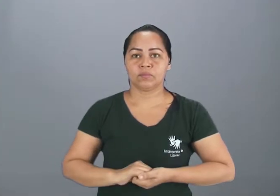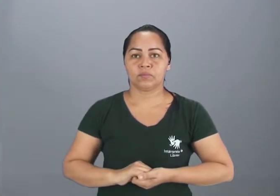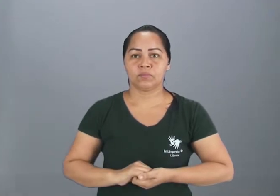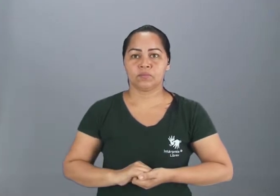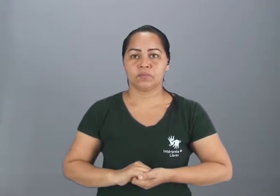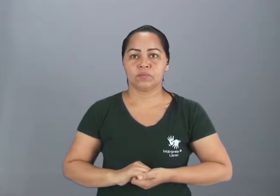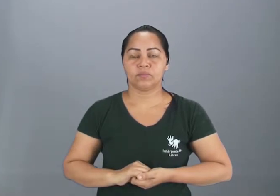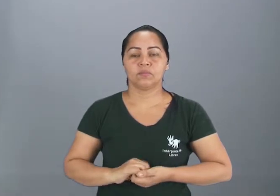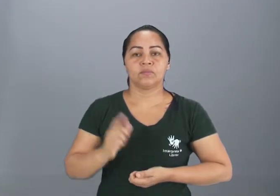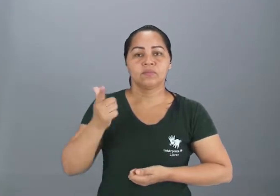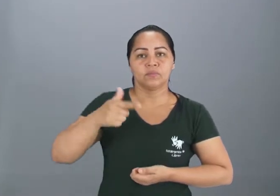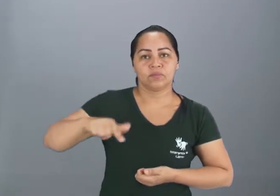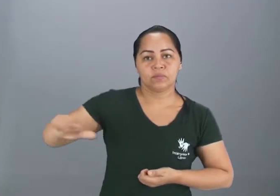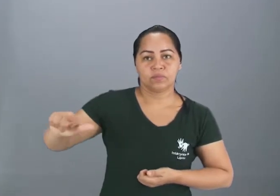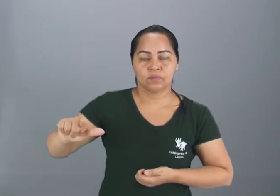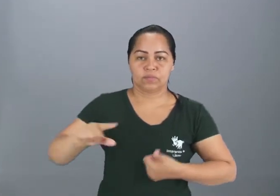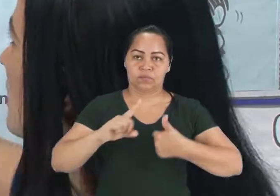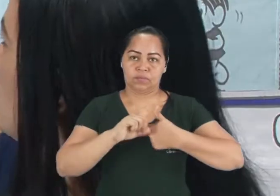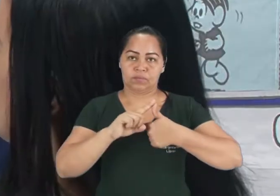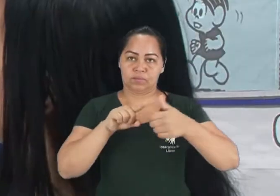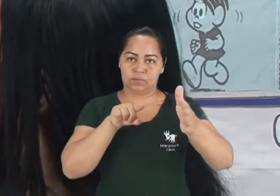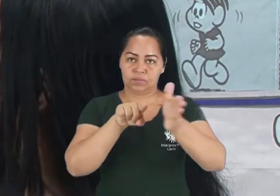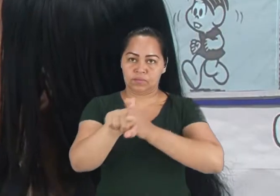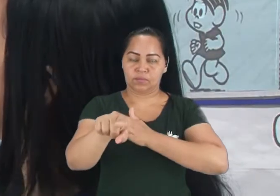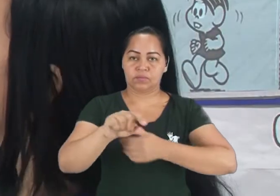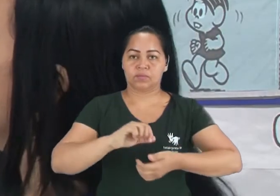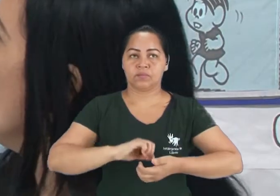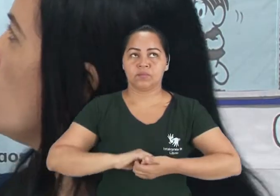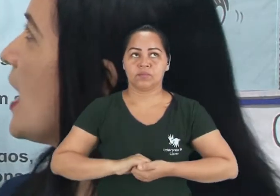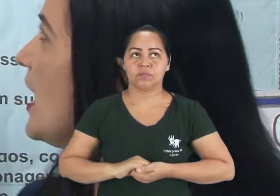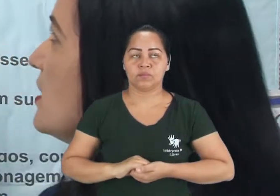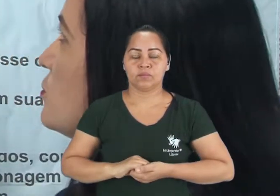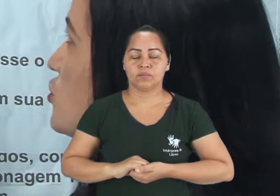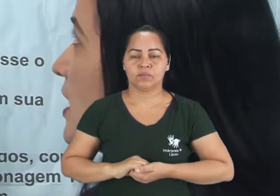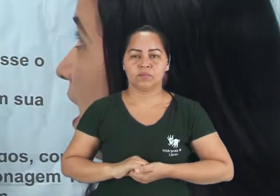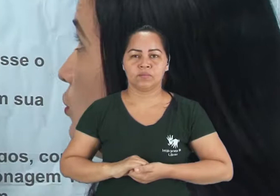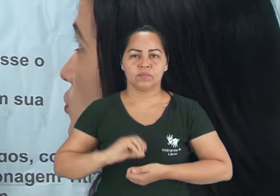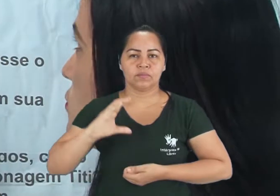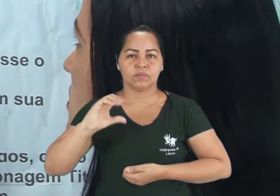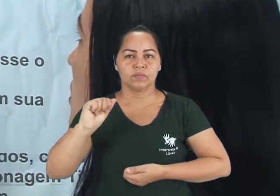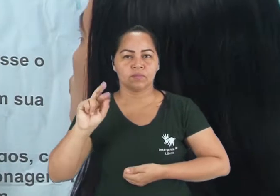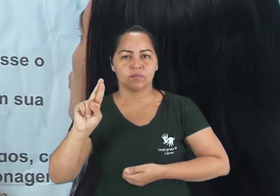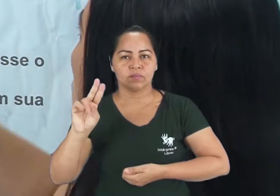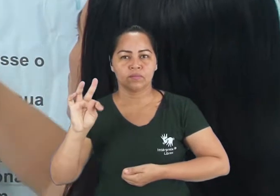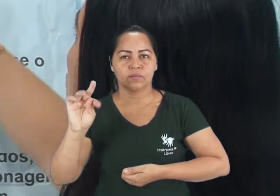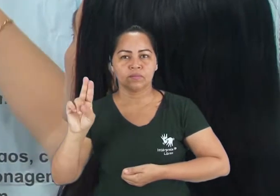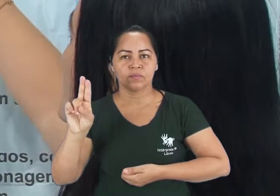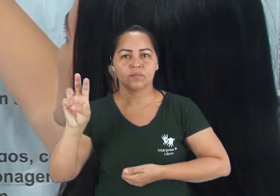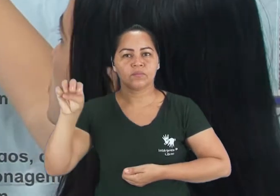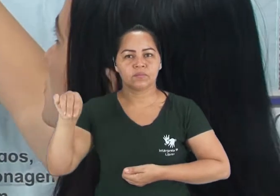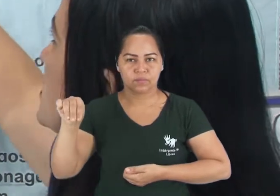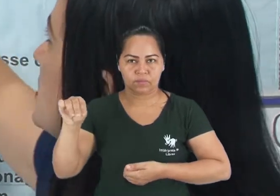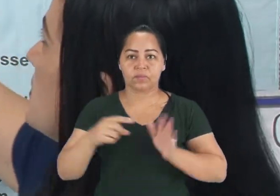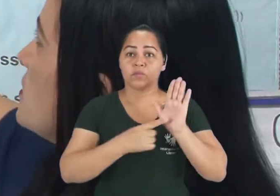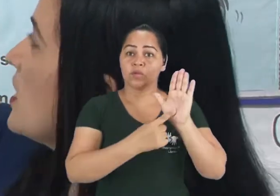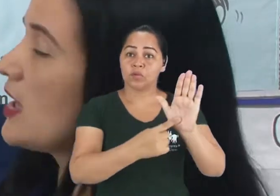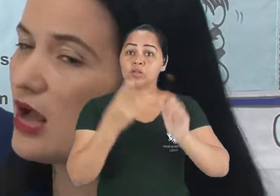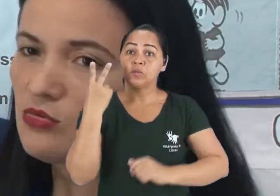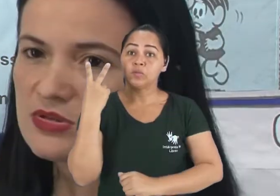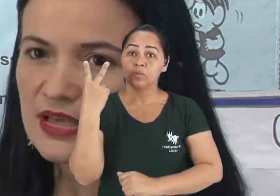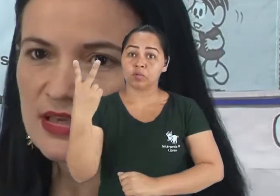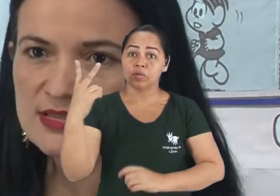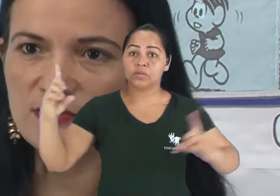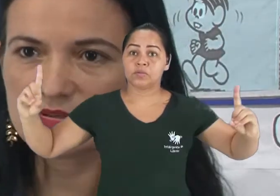Vamos para a atividade. Primeira questão. Número 1. O cartão de Carlos nos mostra duas pessoas. Lembrando